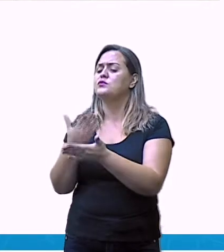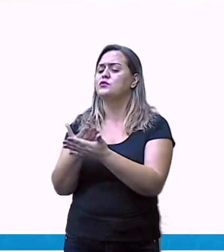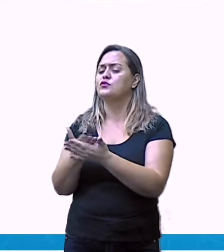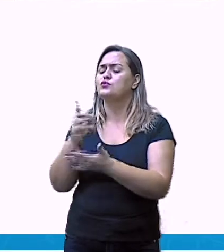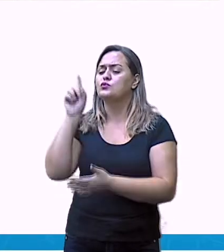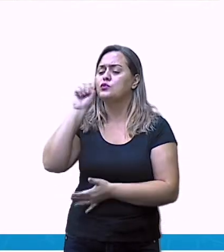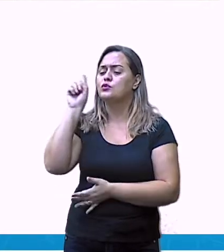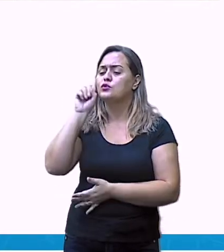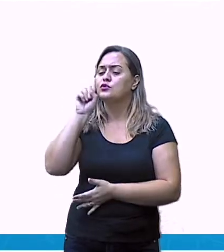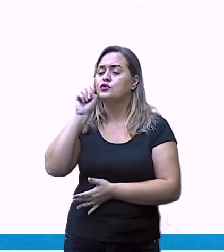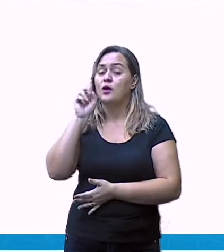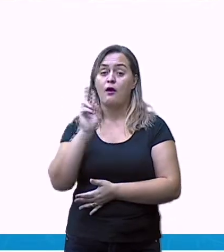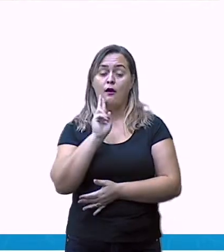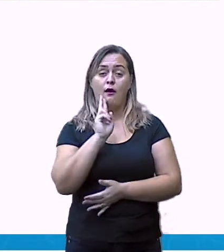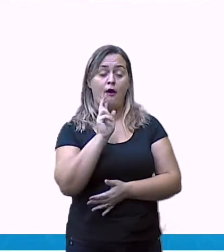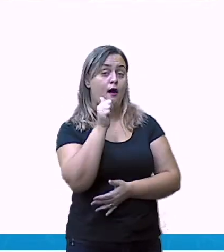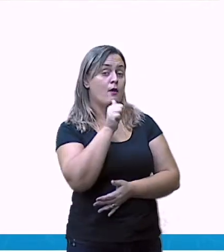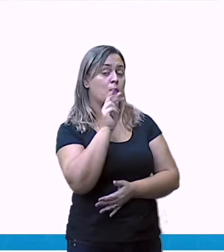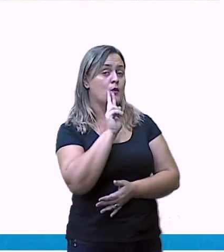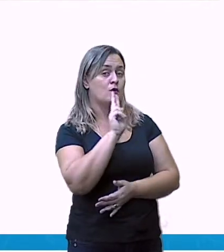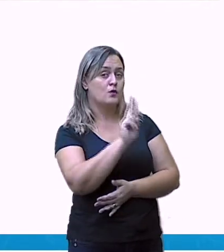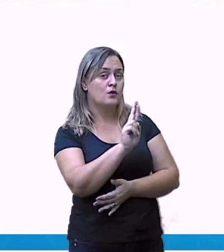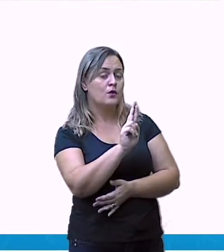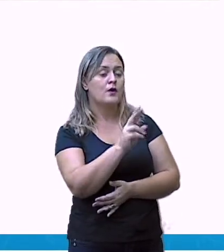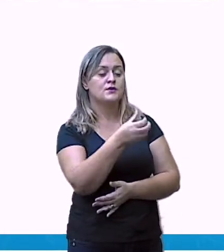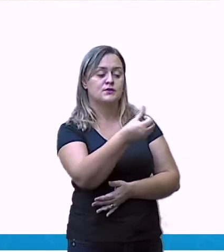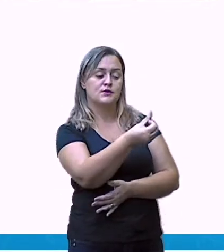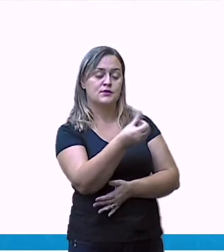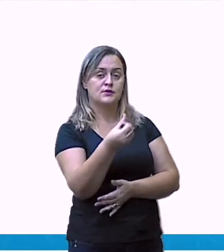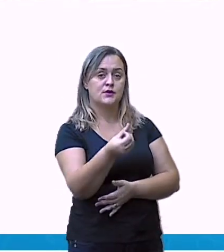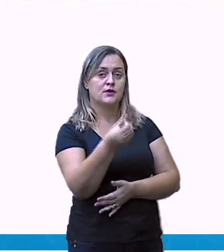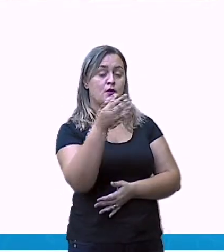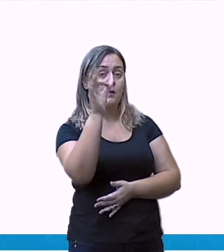se dedicam de 6 a 8 horas.